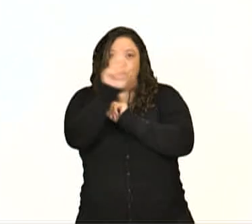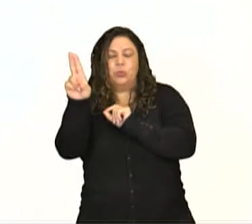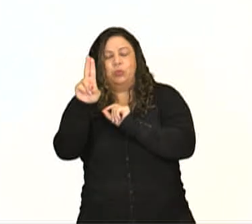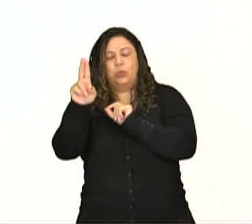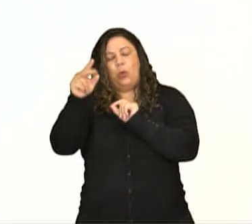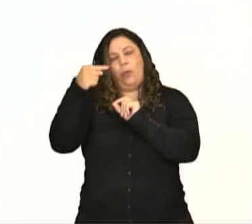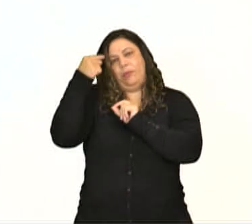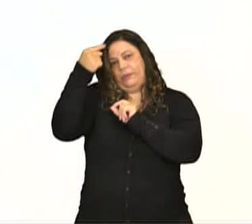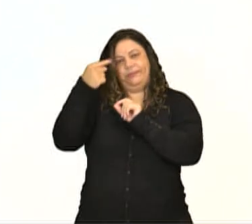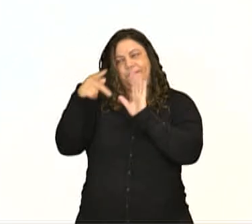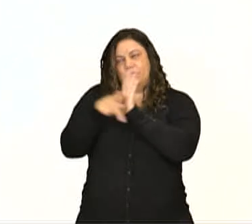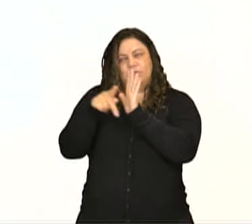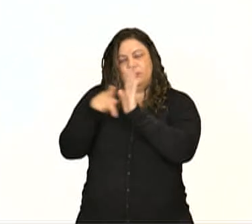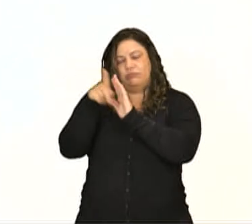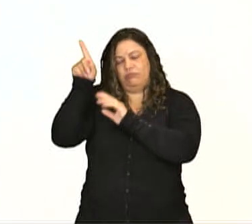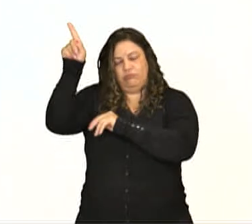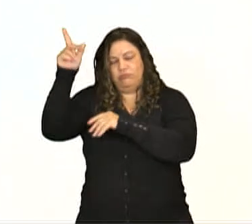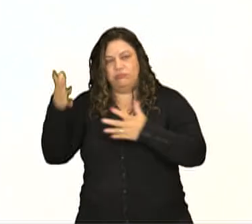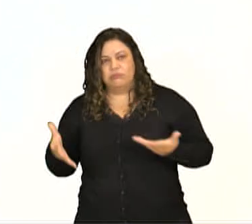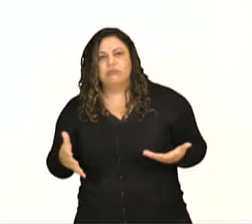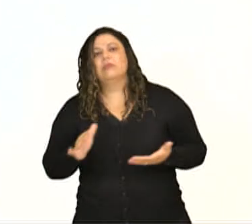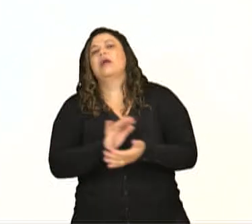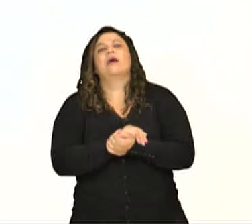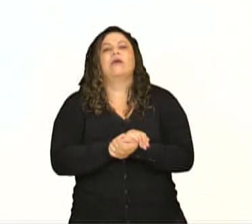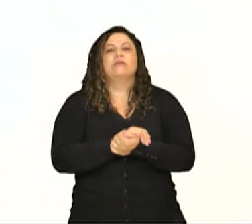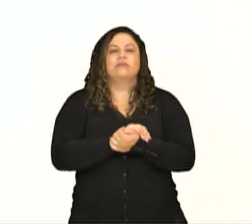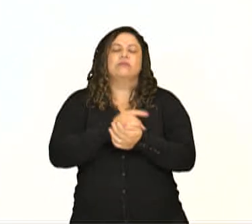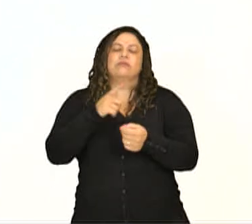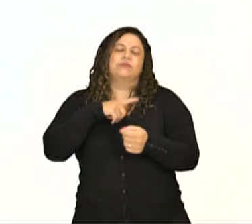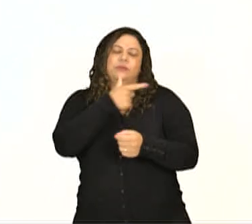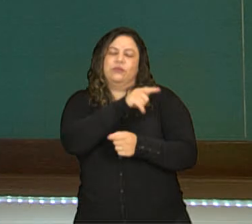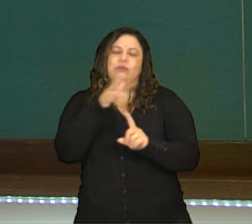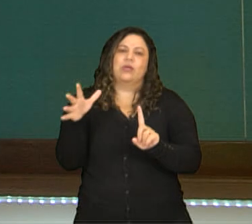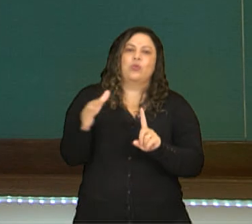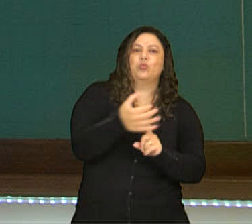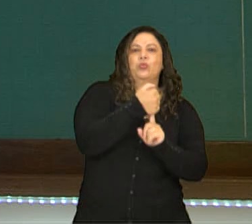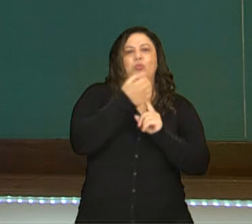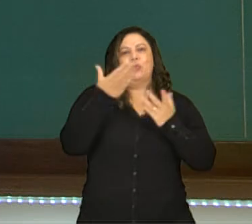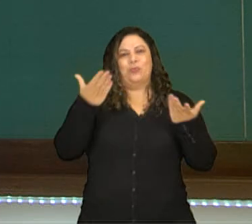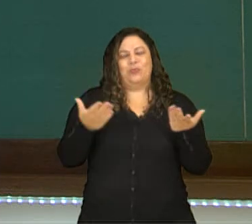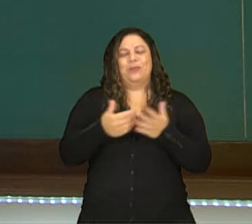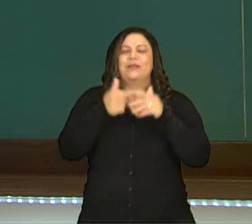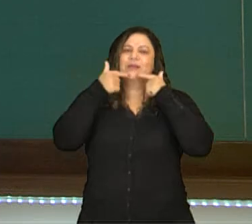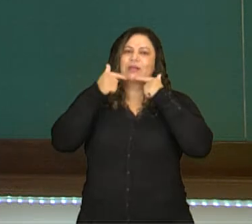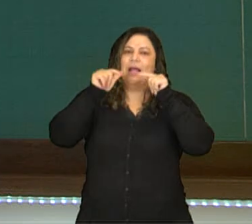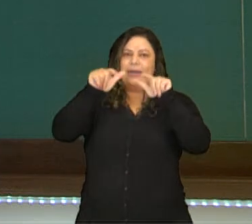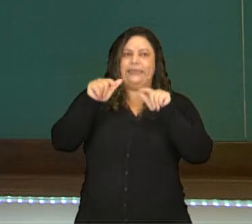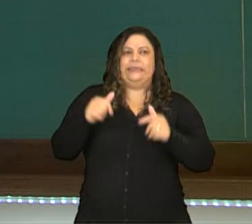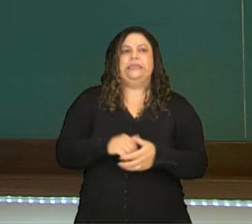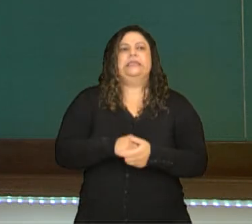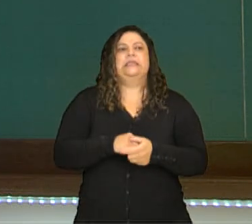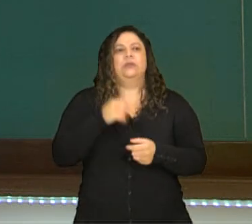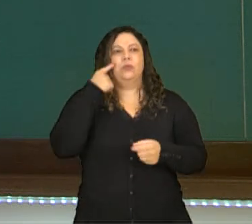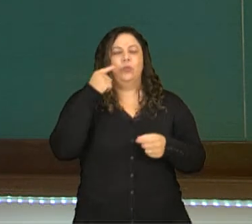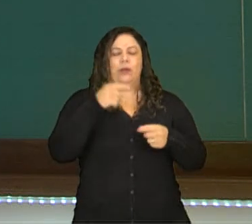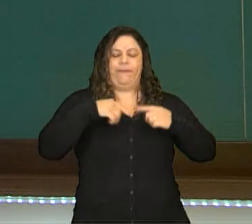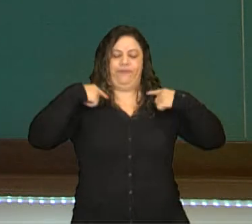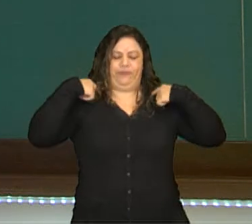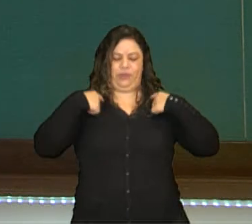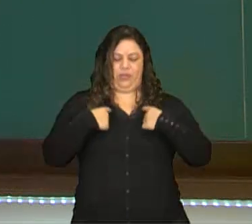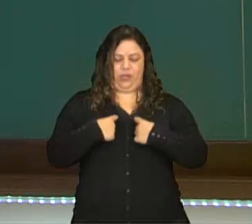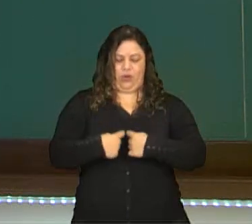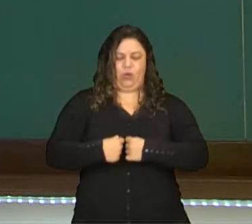essa pronúncia, a prof não tem esse domínio tão grande da língua espanhola, né? E o pañuelo, que é um lenço